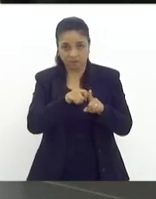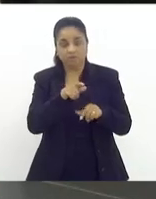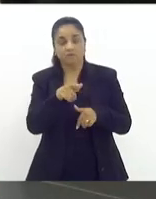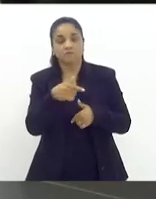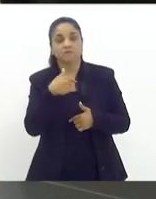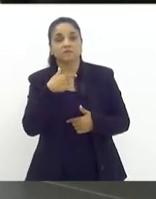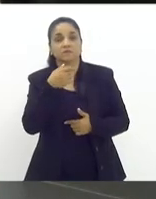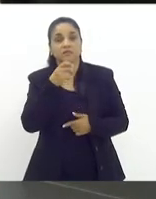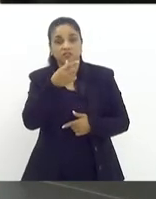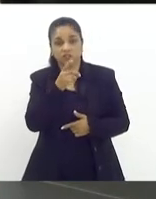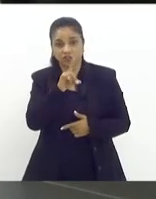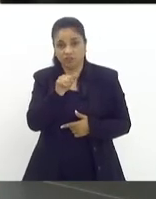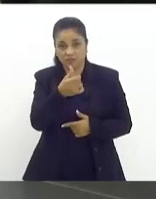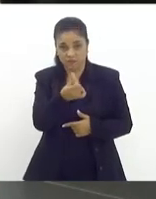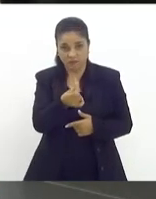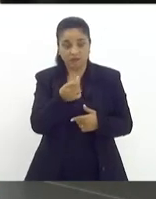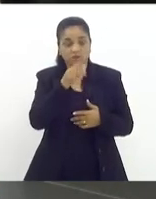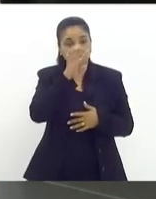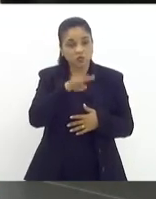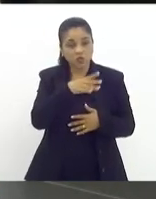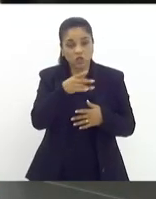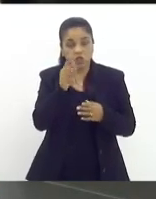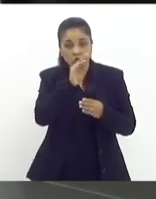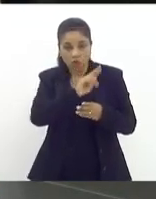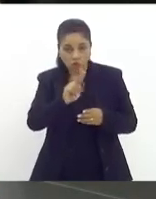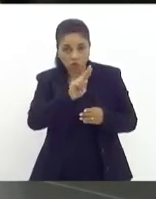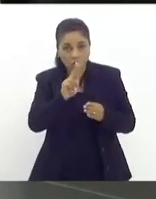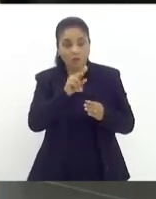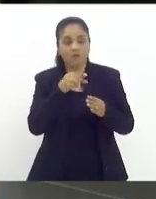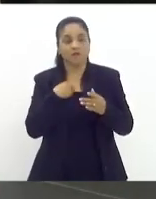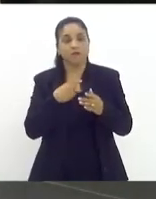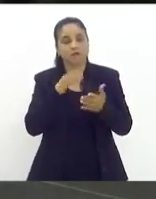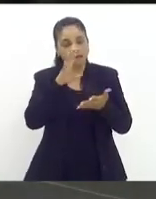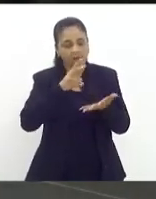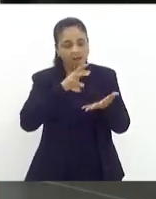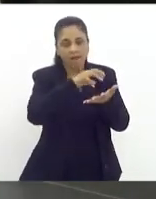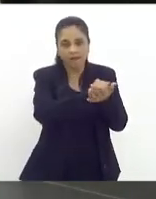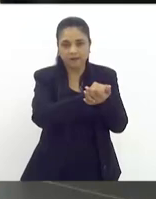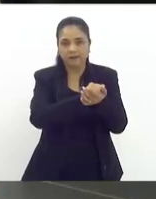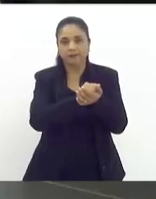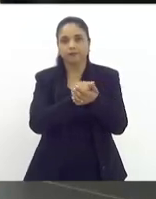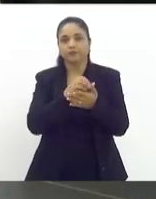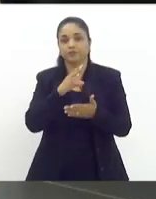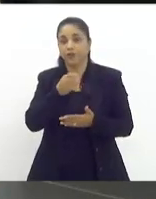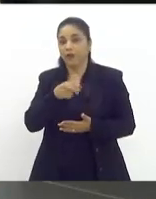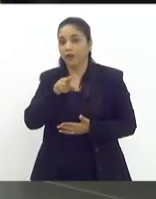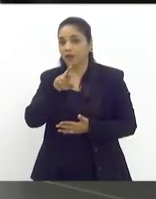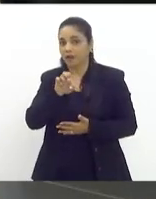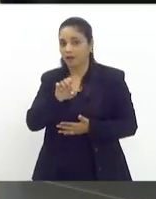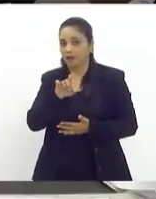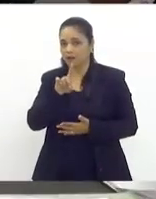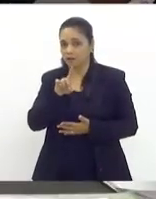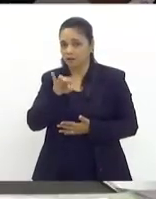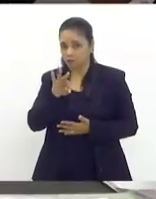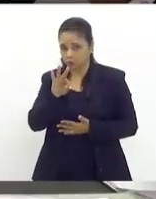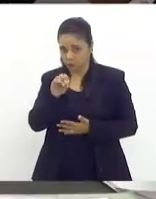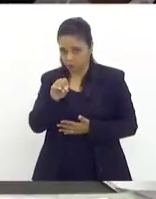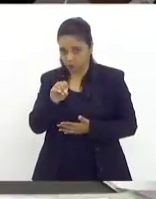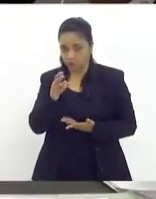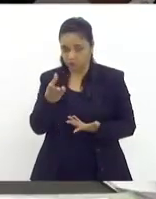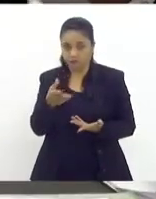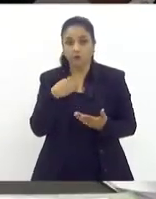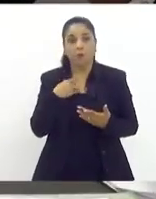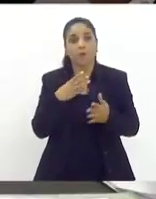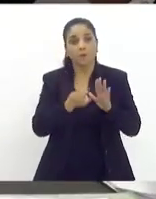exclusão dos nomes dos consumidores nos cadastros de proteção ao crédito. Para parecer, deputado Vinícius Cozzolino. Senhor